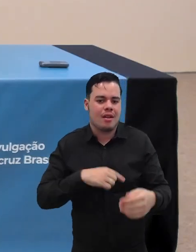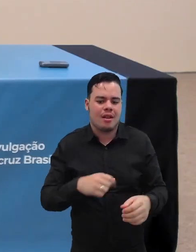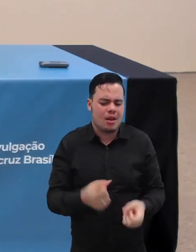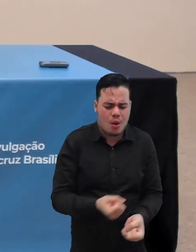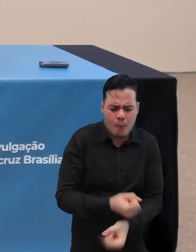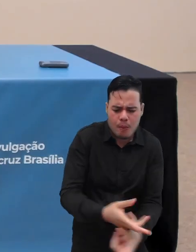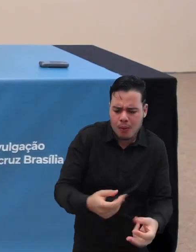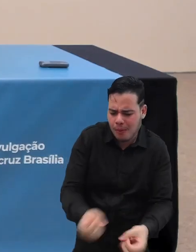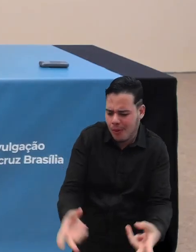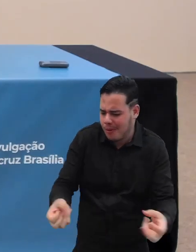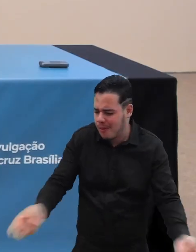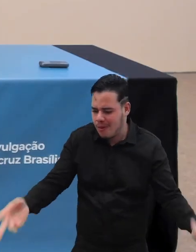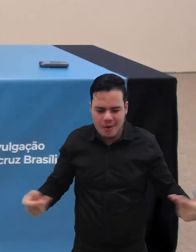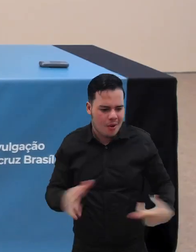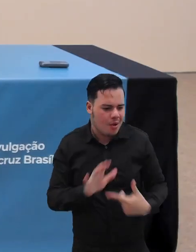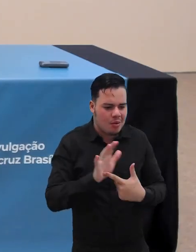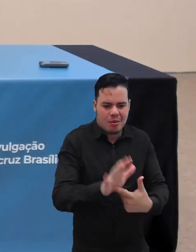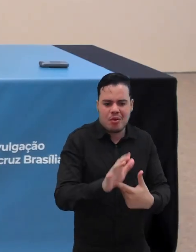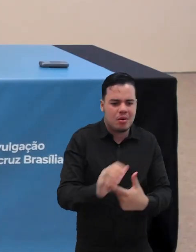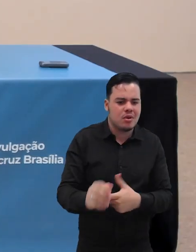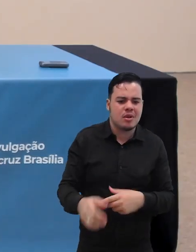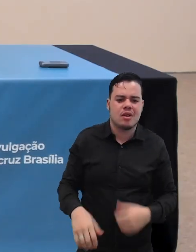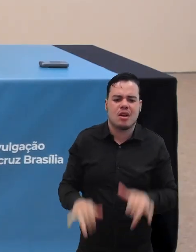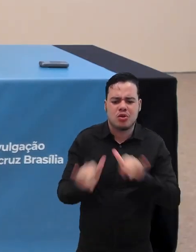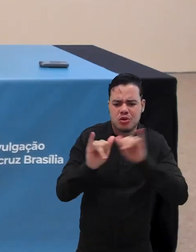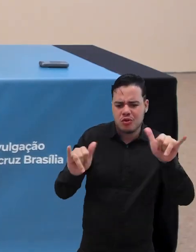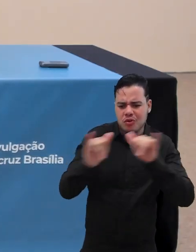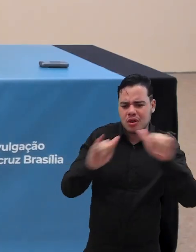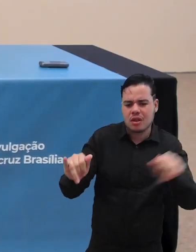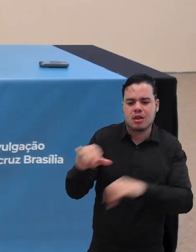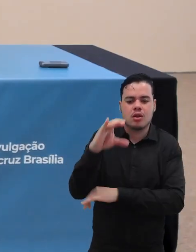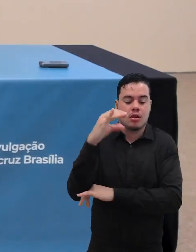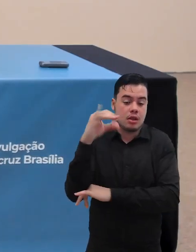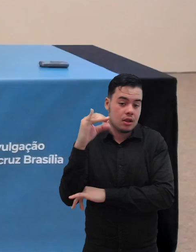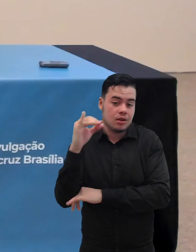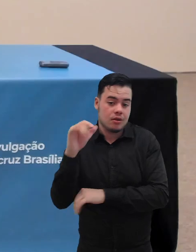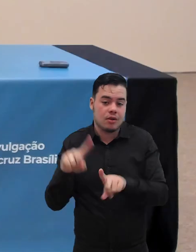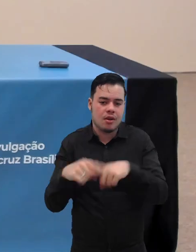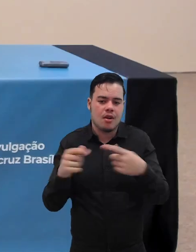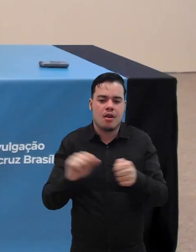panfletar, fazer a... né? Fazer o trabalho aí,